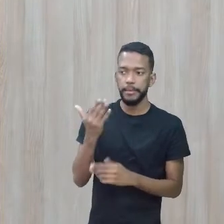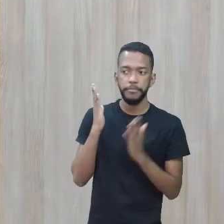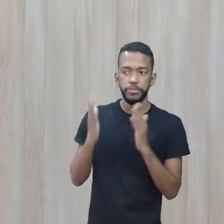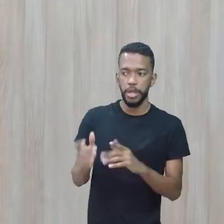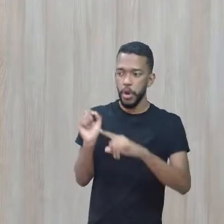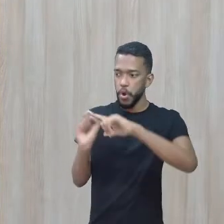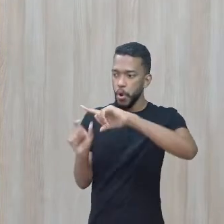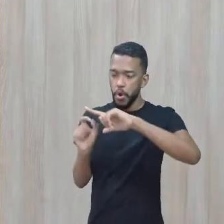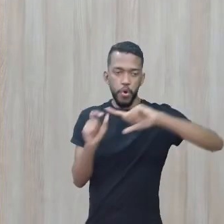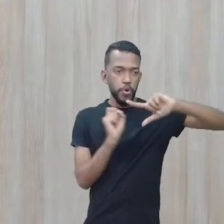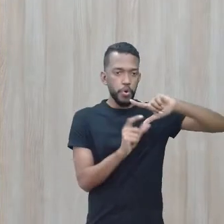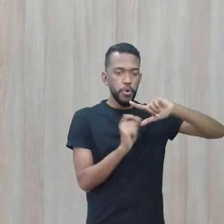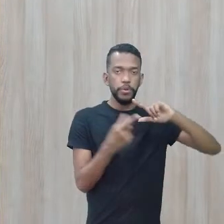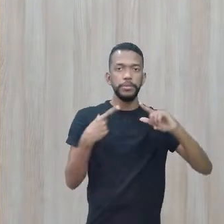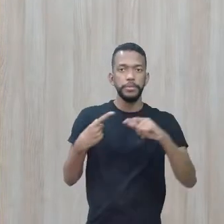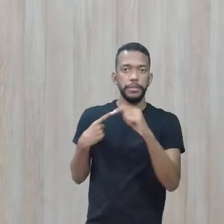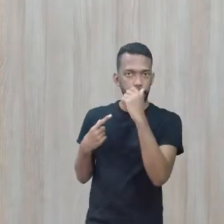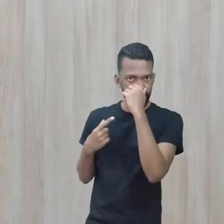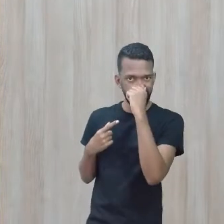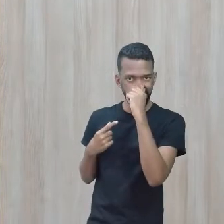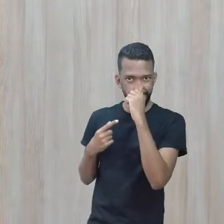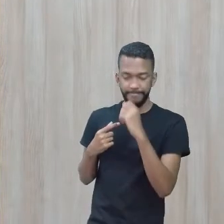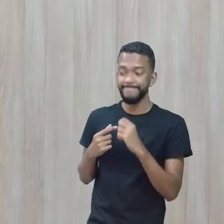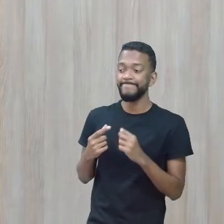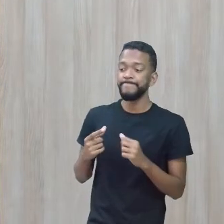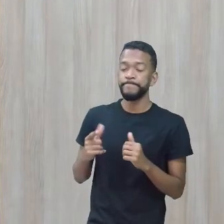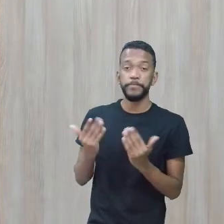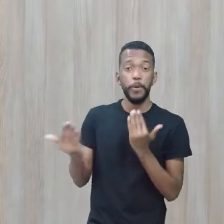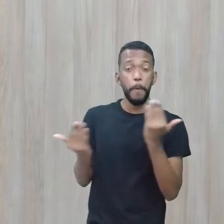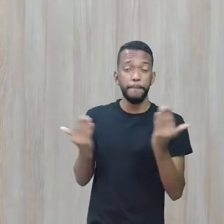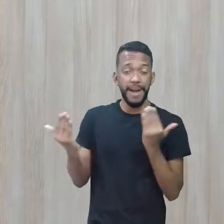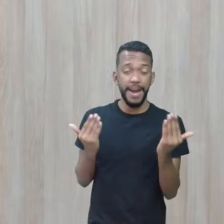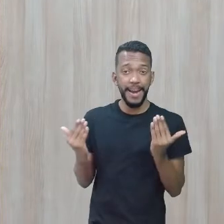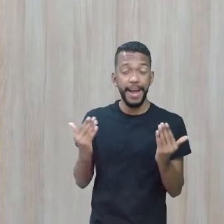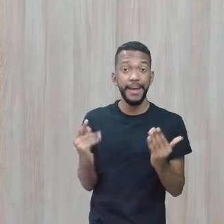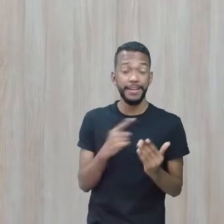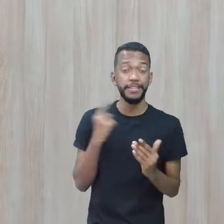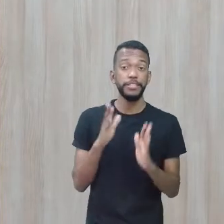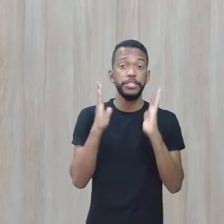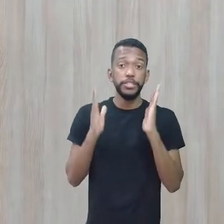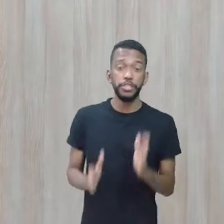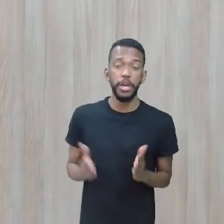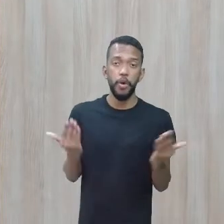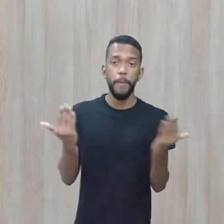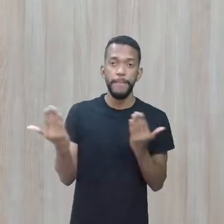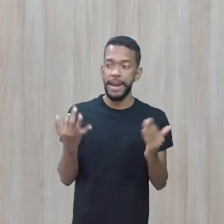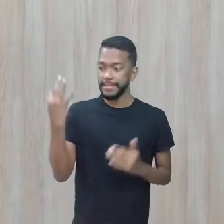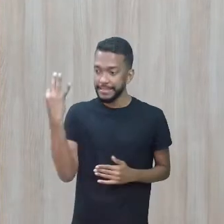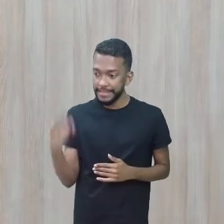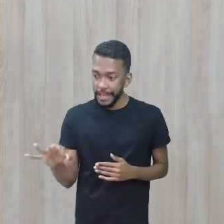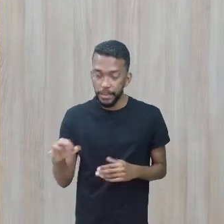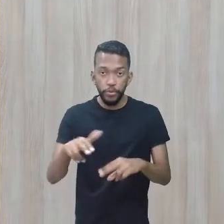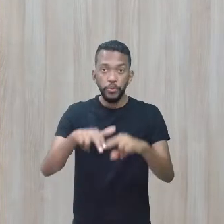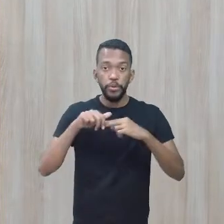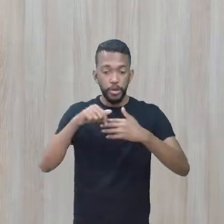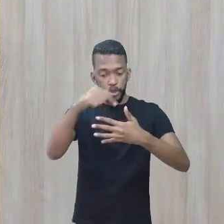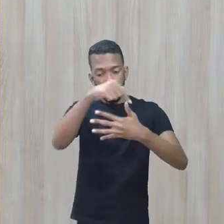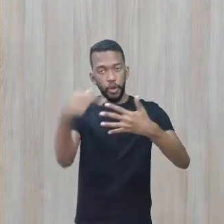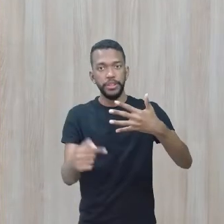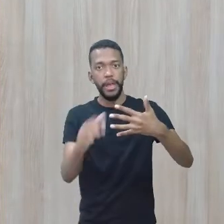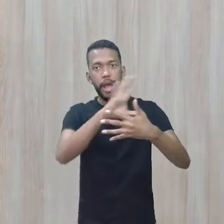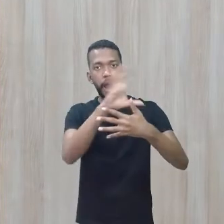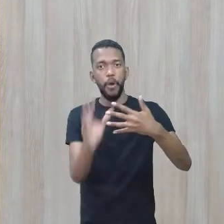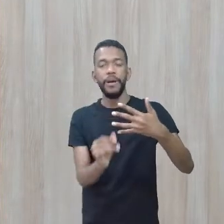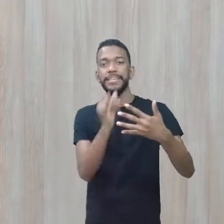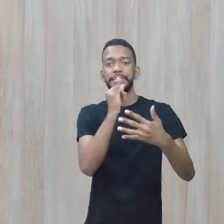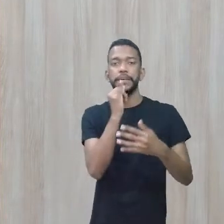essa noção de comparar o desempenho é você fazer a comparação do acerto de acordo com o total. No caso